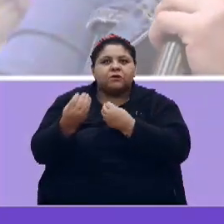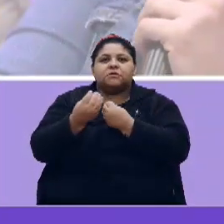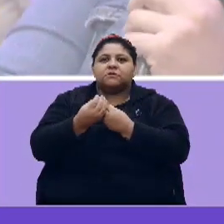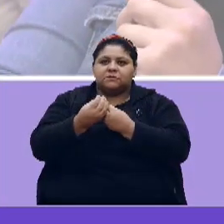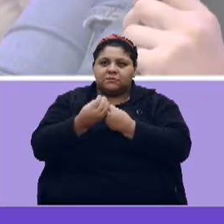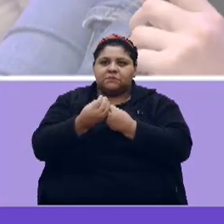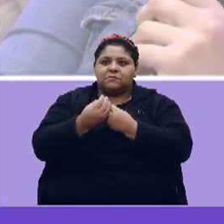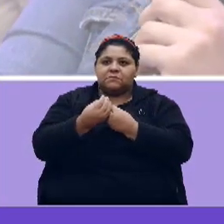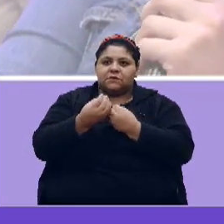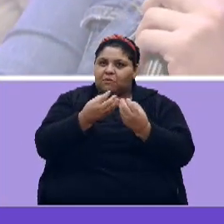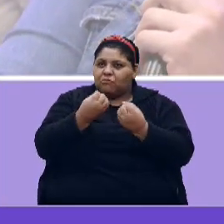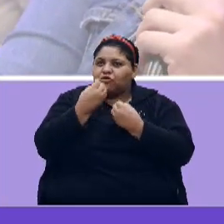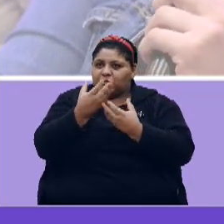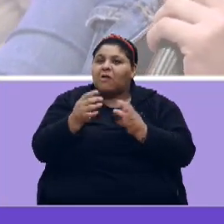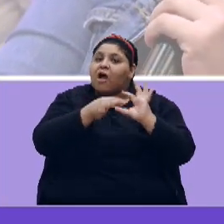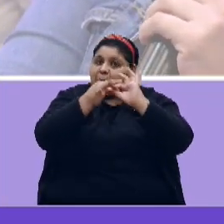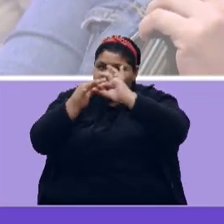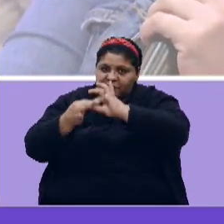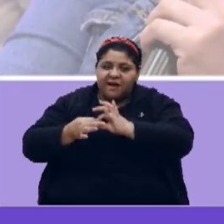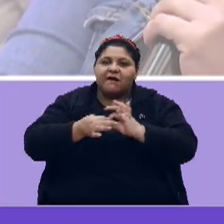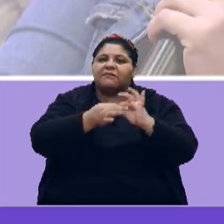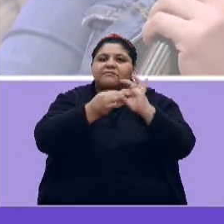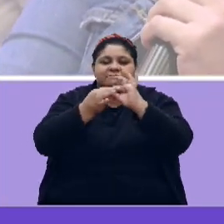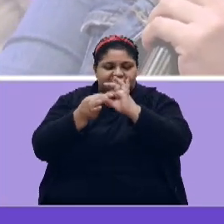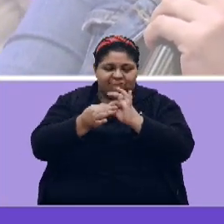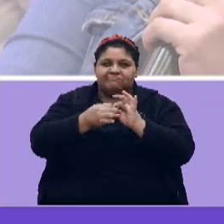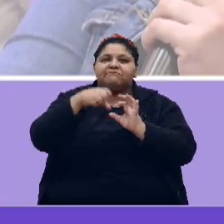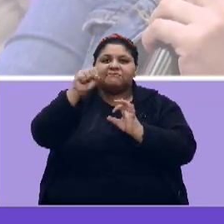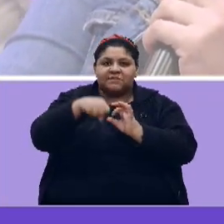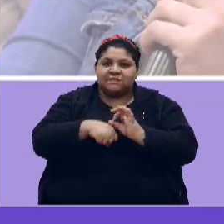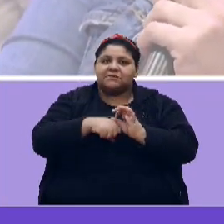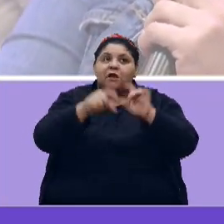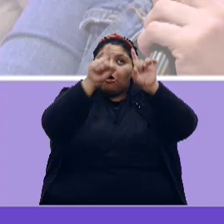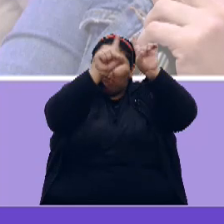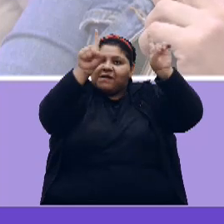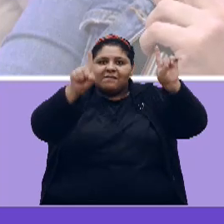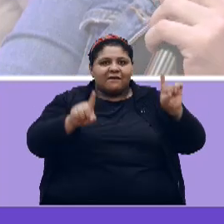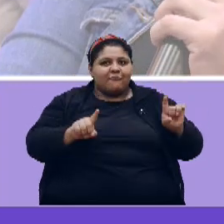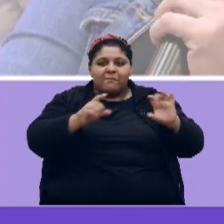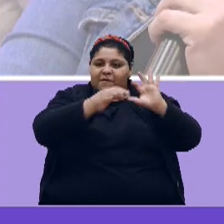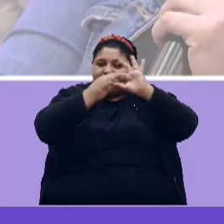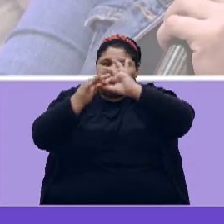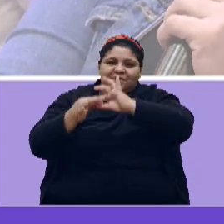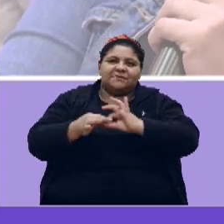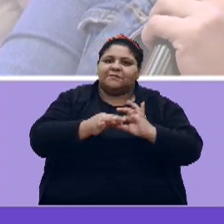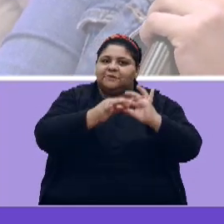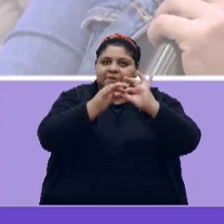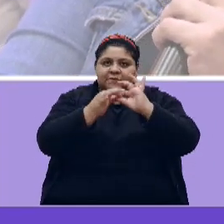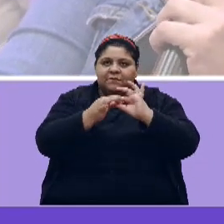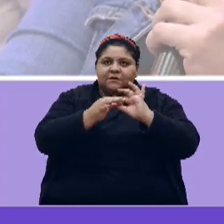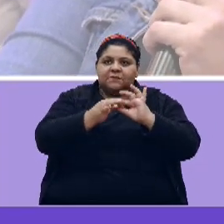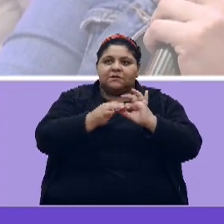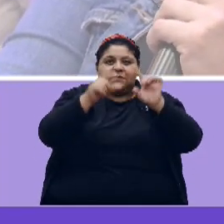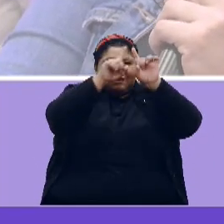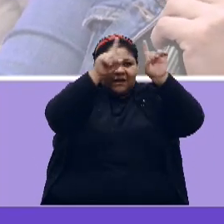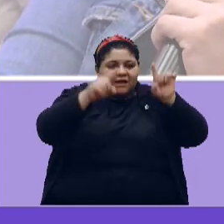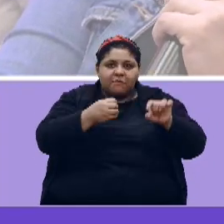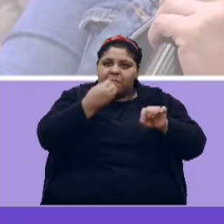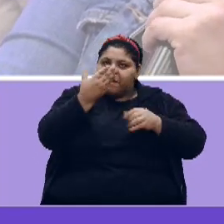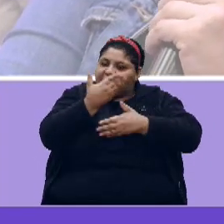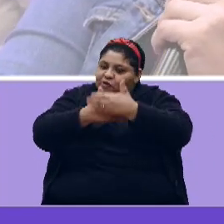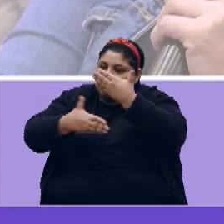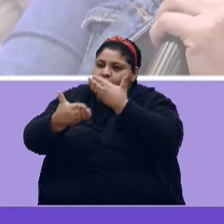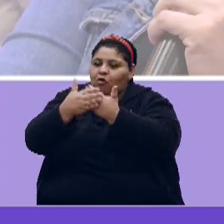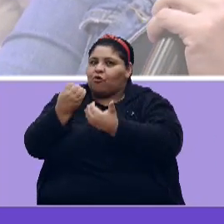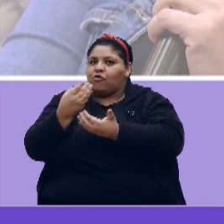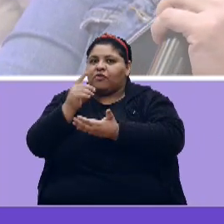gratificante. É uma união também, né, da equipe. Isso, é uma equipe, no caso, né? E se a equipe está indo bem, todo mundo vai bem, né? Sim, exatamente.